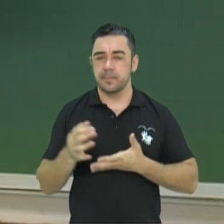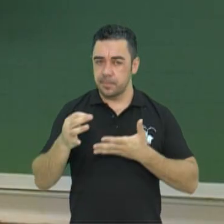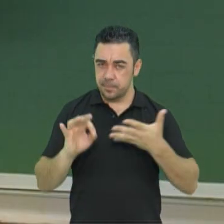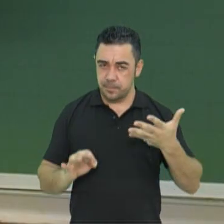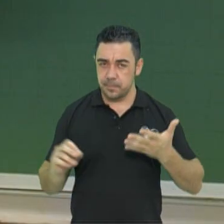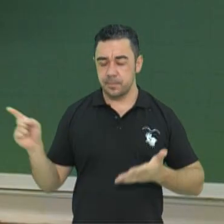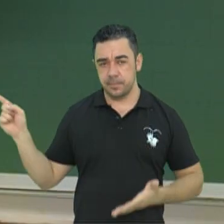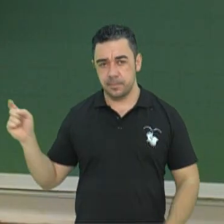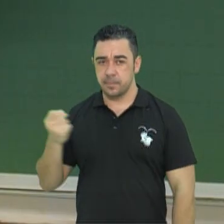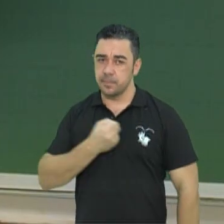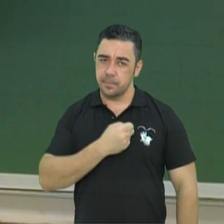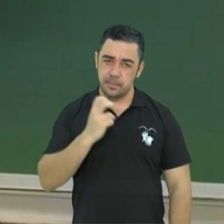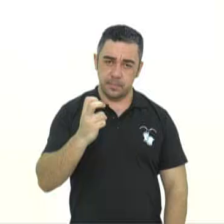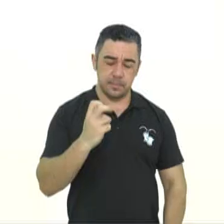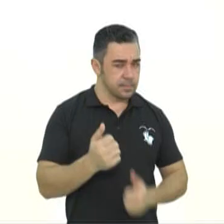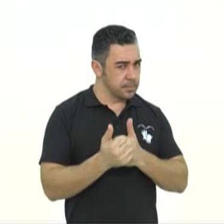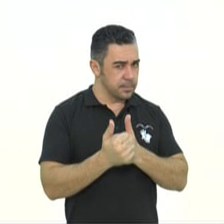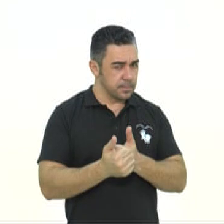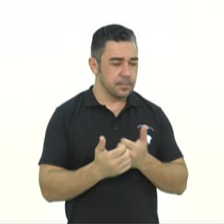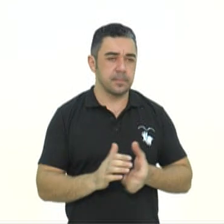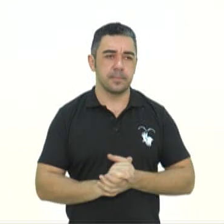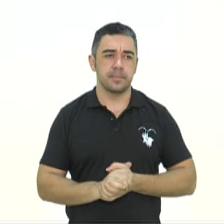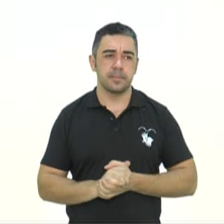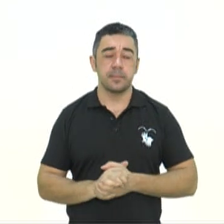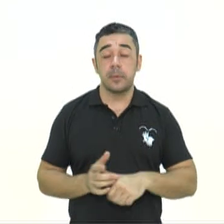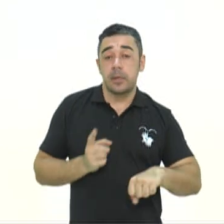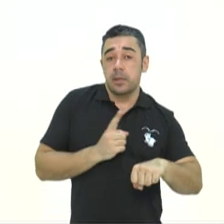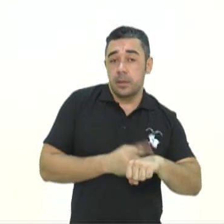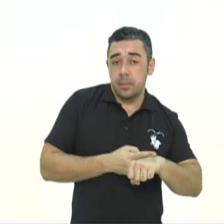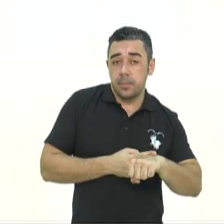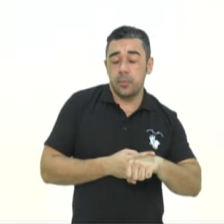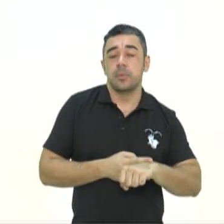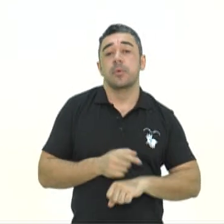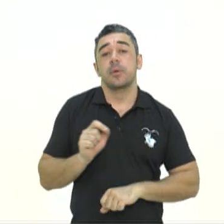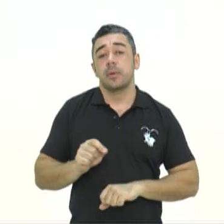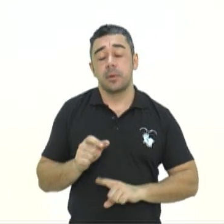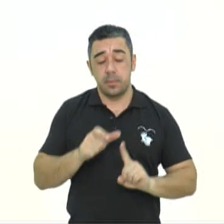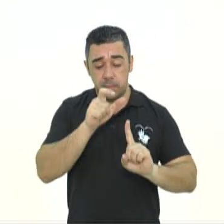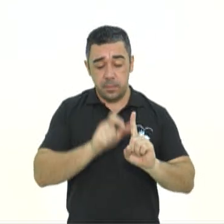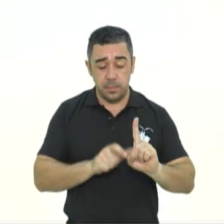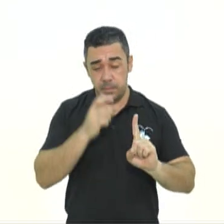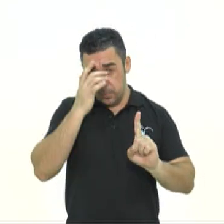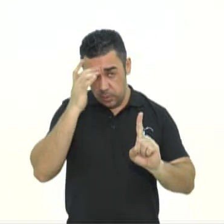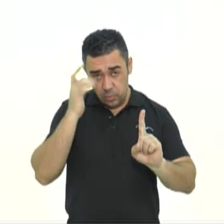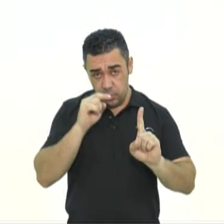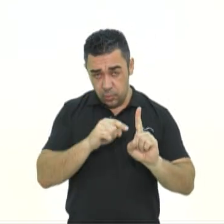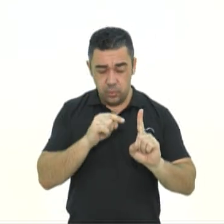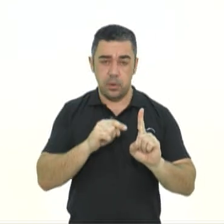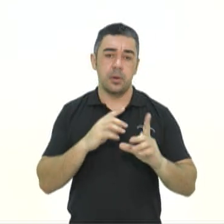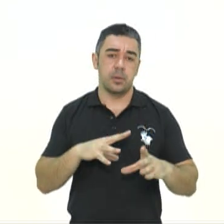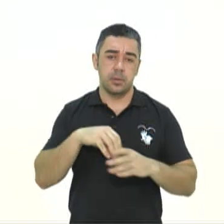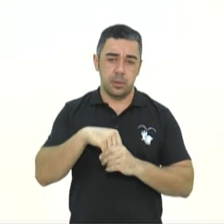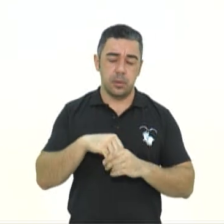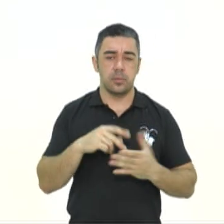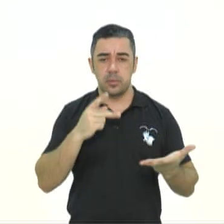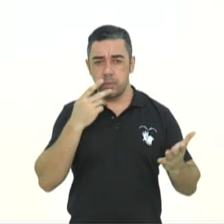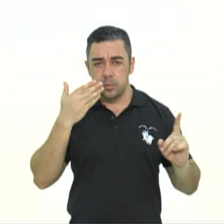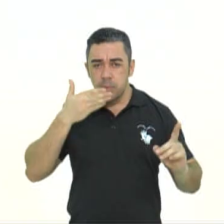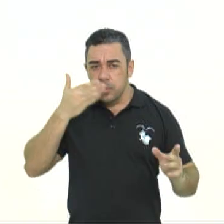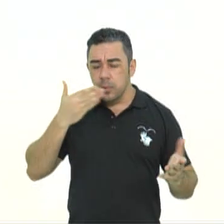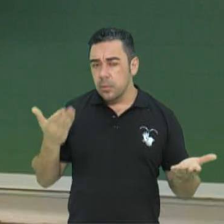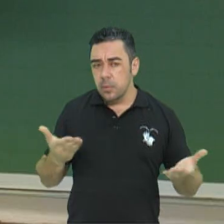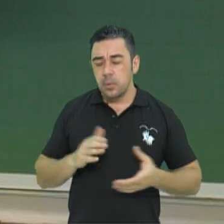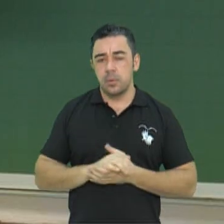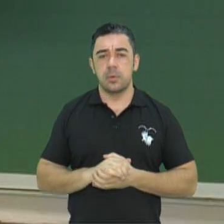Então, a correção aqui, acompanhe. Em que tempo e pessoa do discurso o verbo em destaque foi empregado? Então, ele